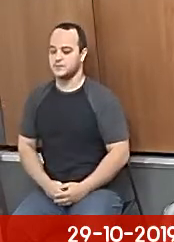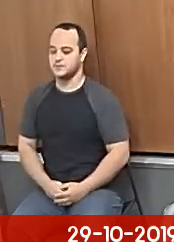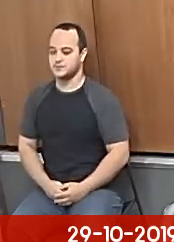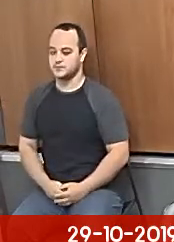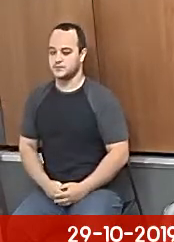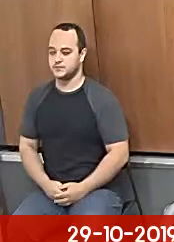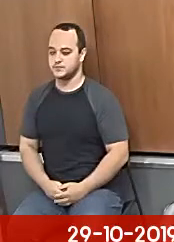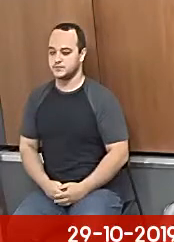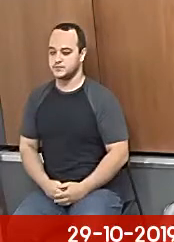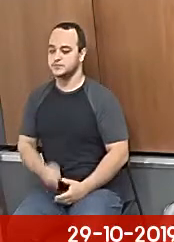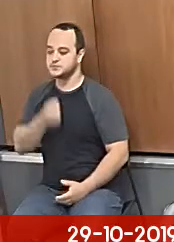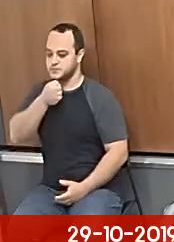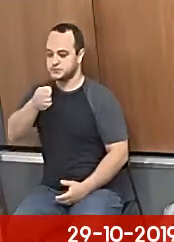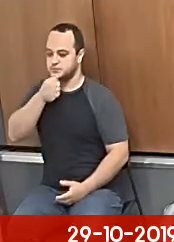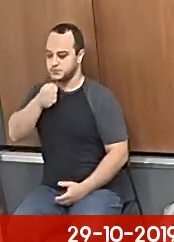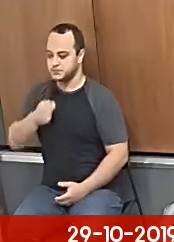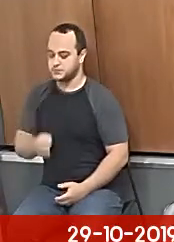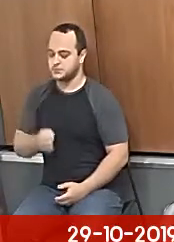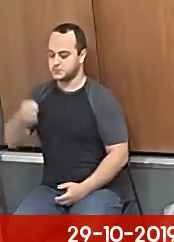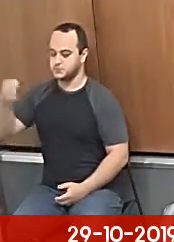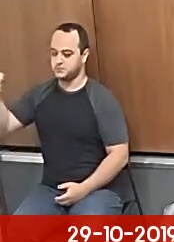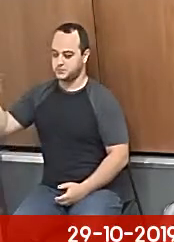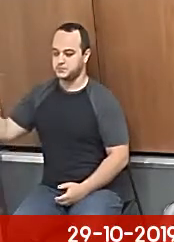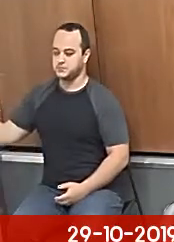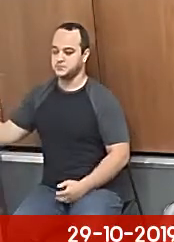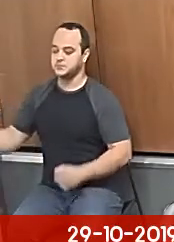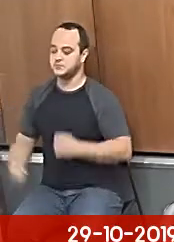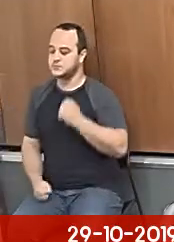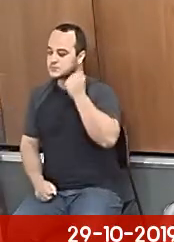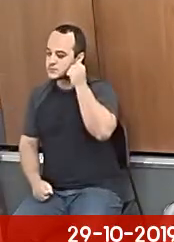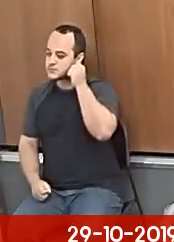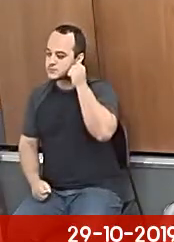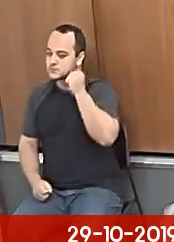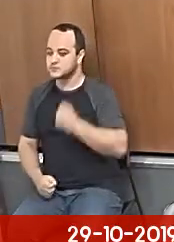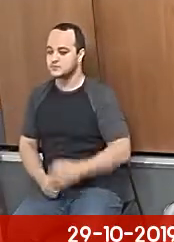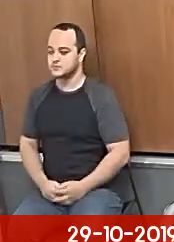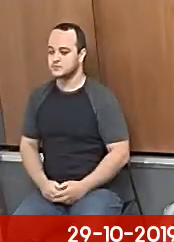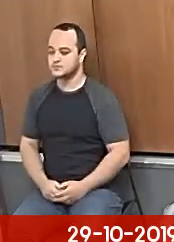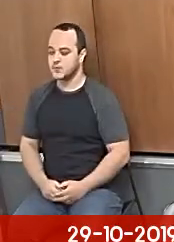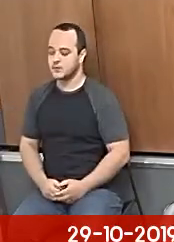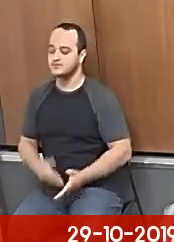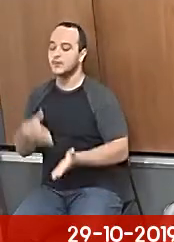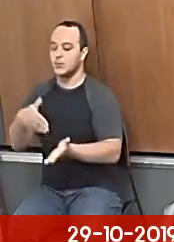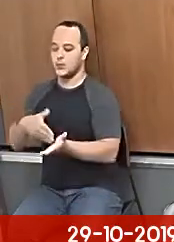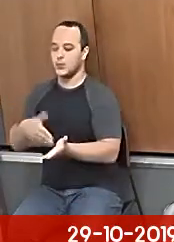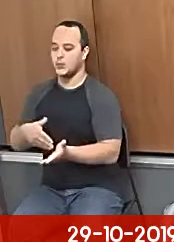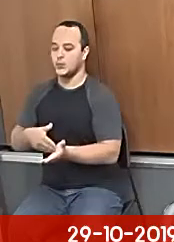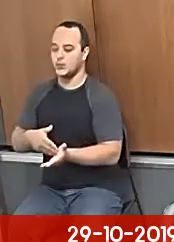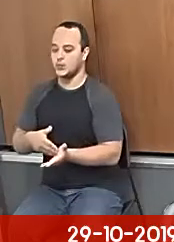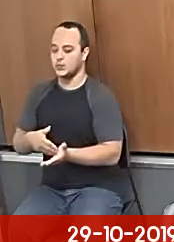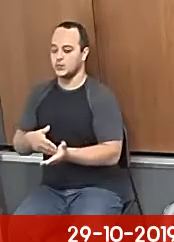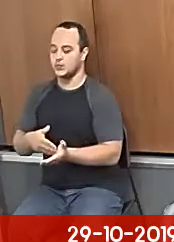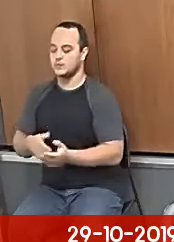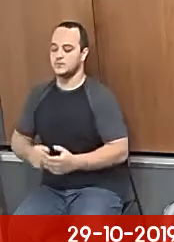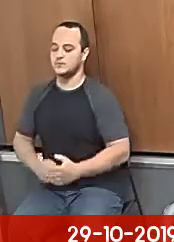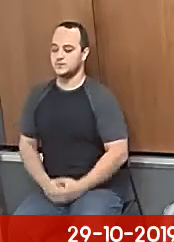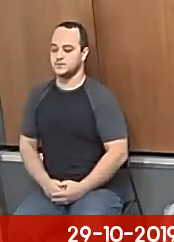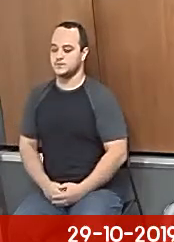Ou esse vai aí, Ângelo? Dá para ir aí? Já dá para ir lá? Deu, tá, deu. Só para finalizar um pouco aqui. Tá, ok.